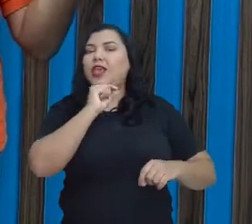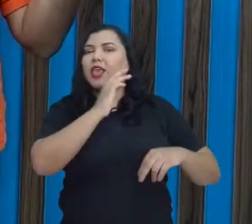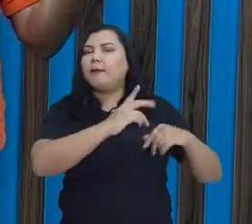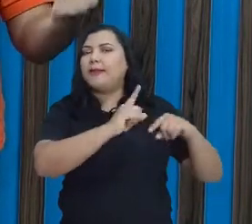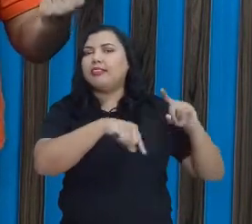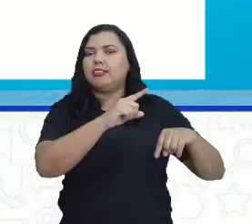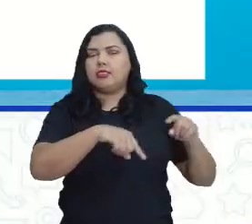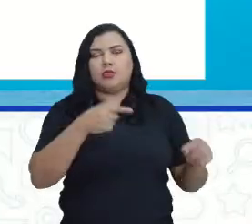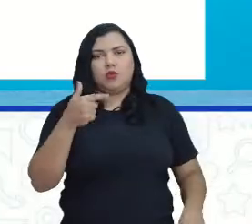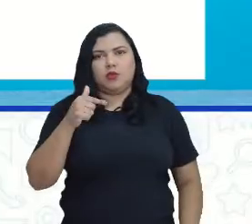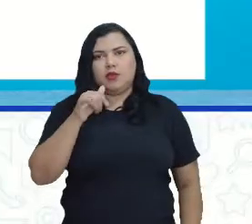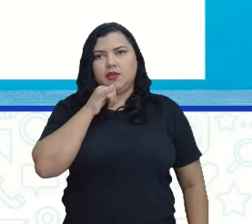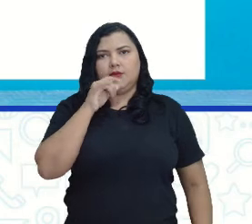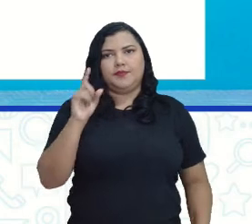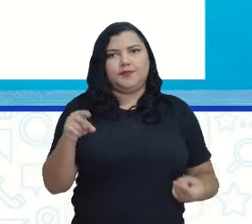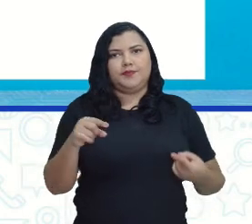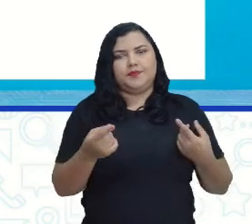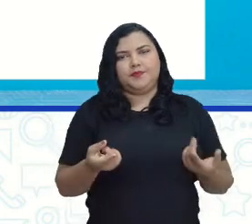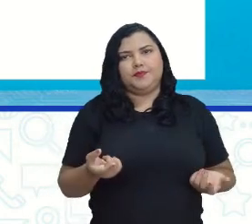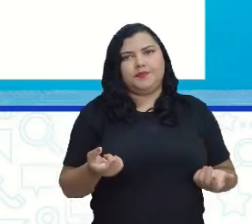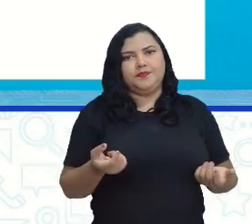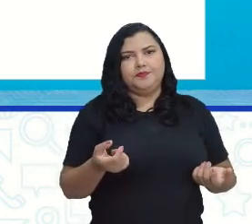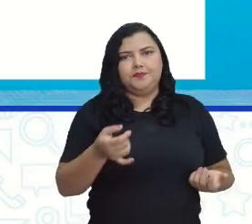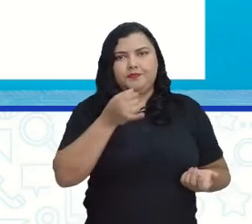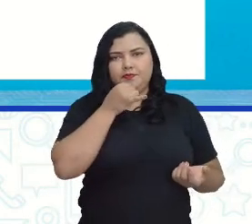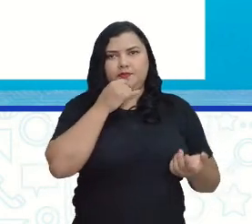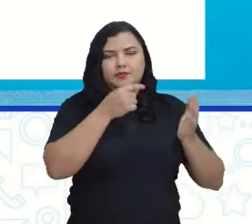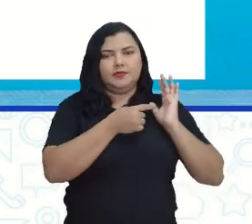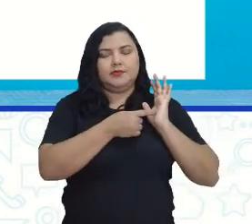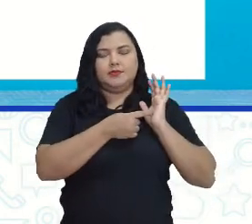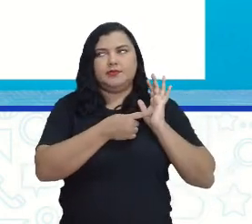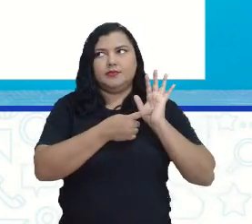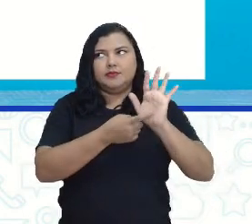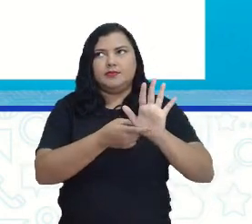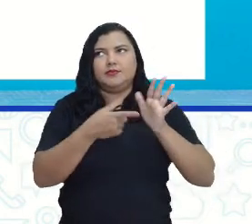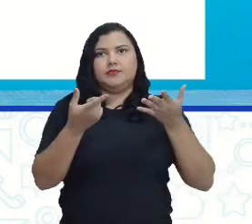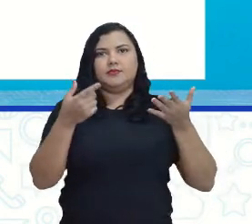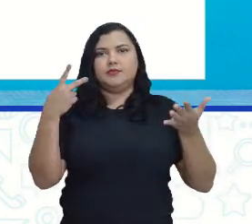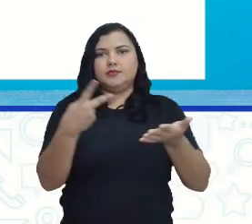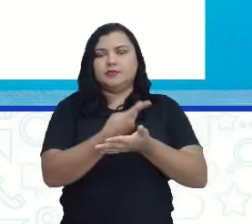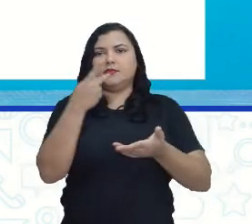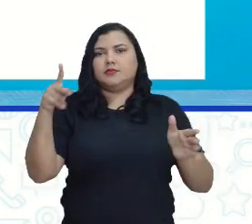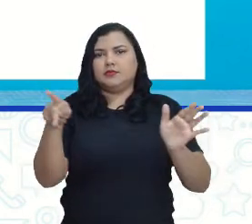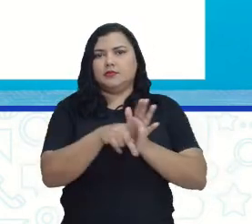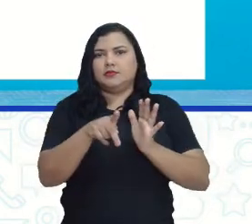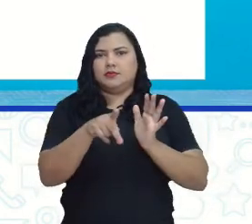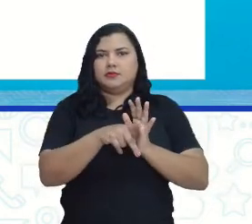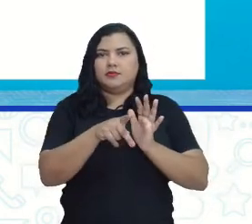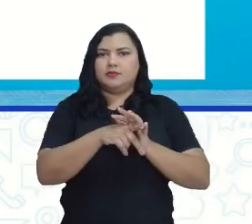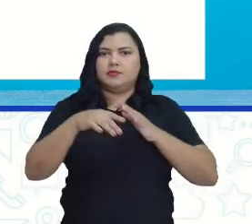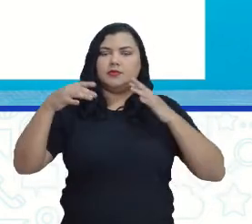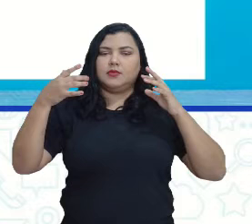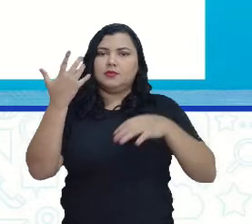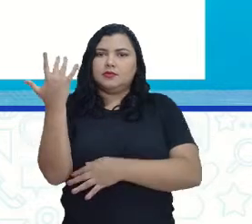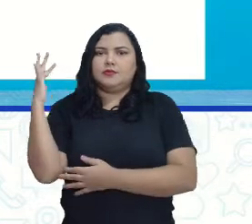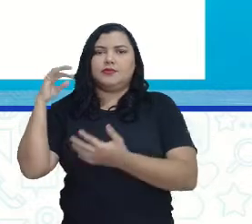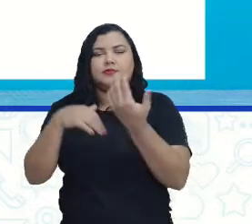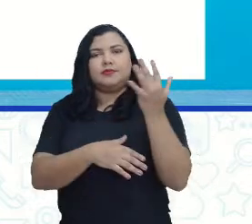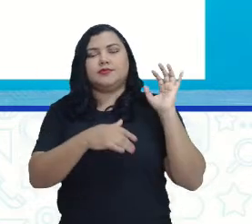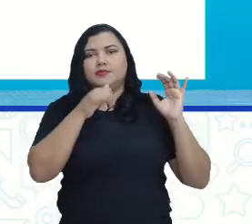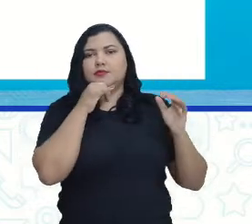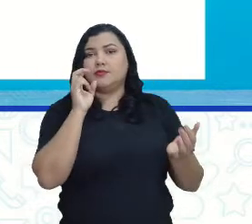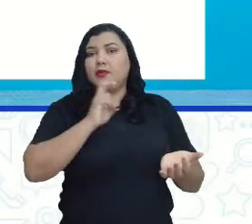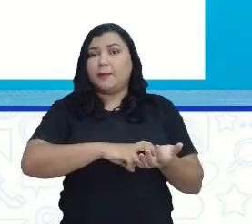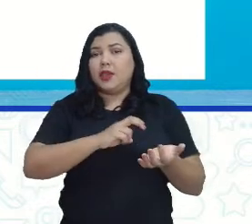verbos impessoais? Quando os verbos indicam fenômeno da natureza. Por exemplo, hoje choveu muito. Então, hoje de